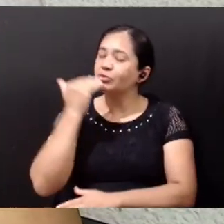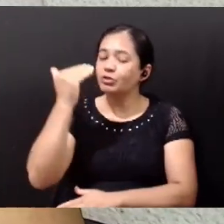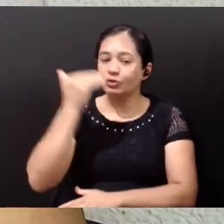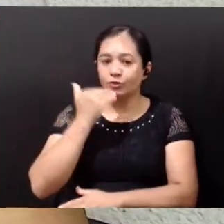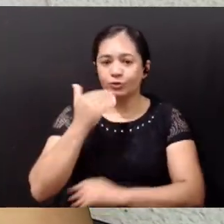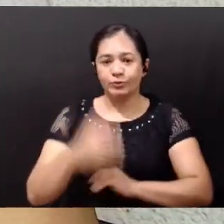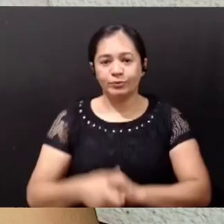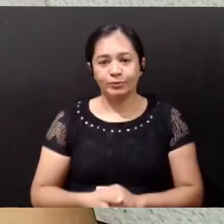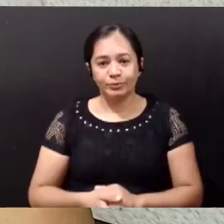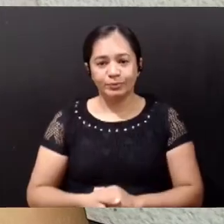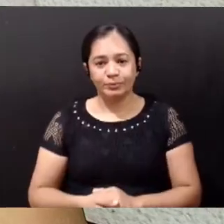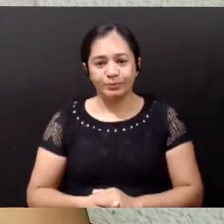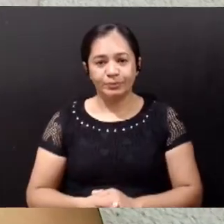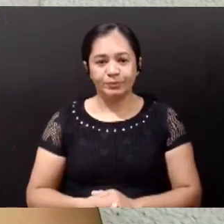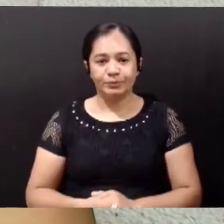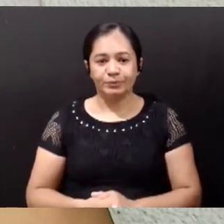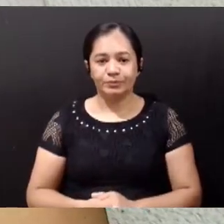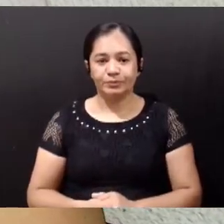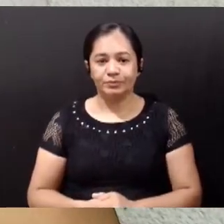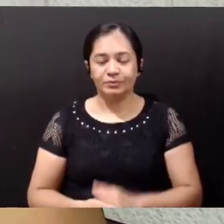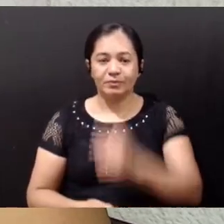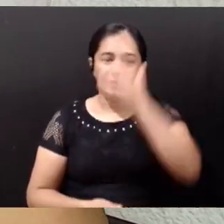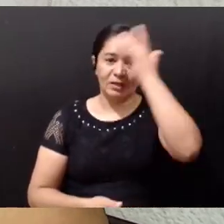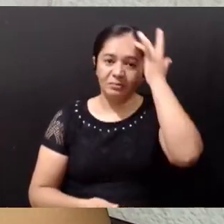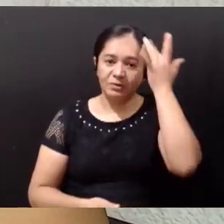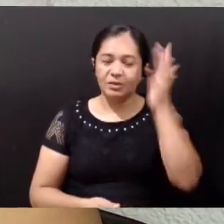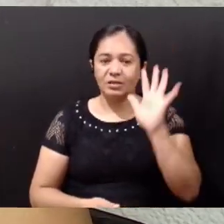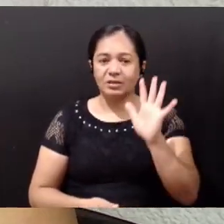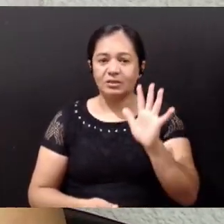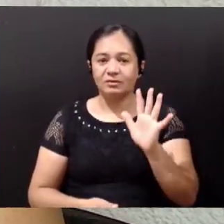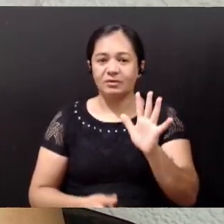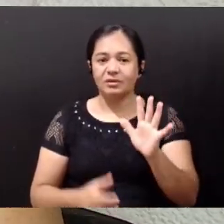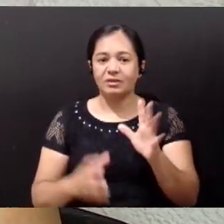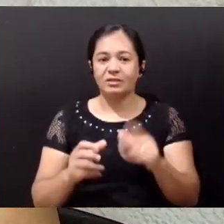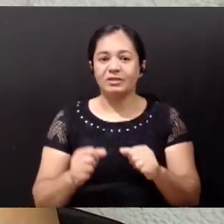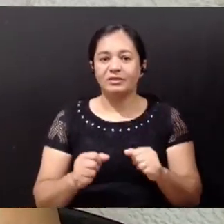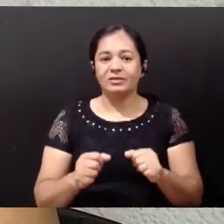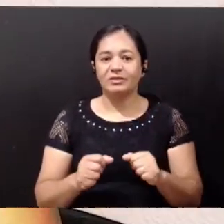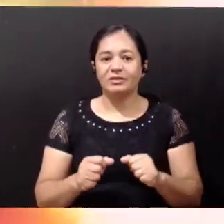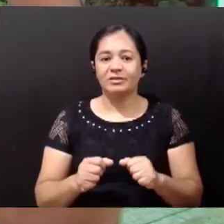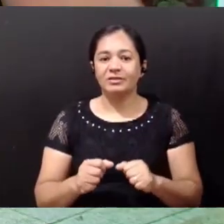E o pessoal geralmente joga em todas as frentes, é onde é requisitado, onde é